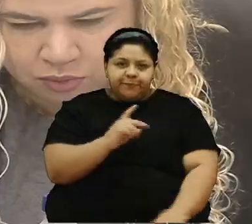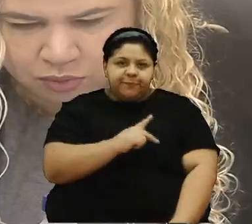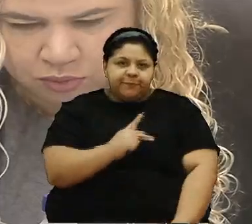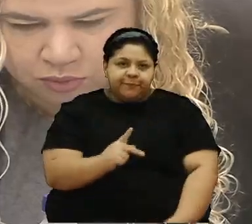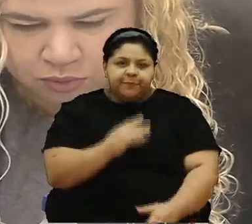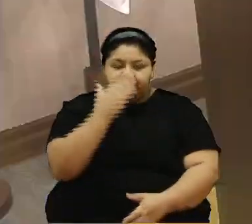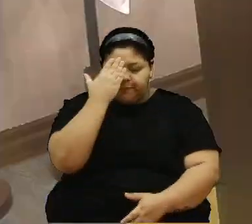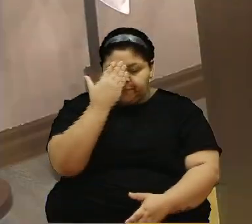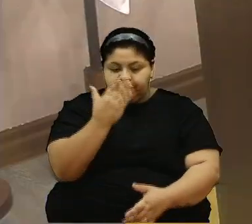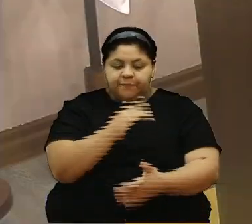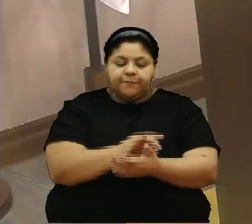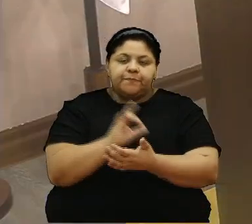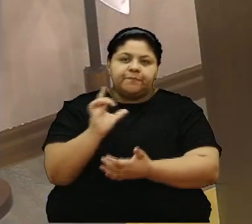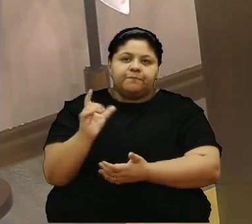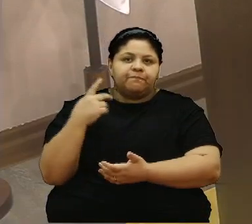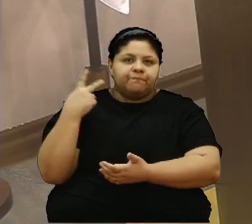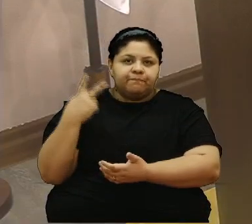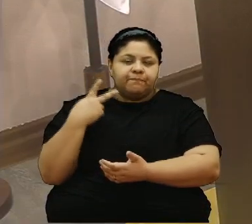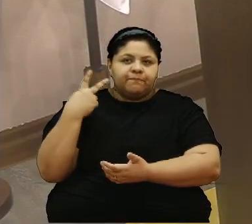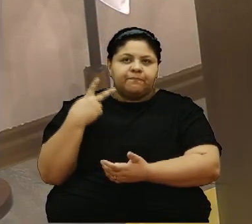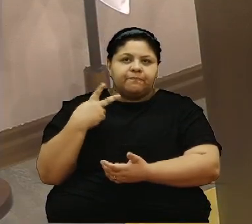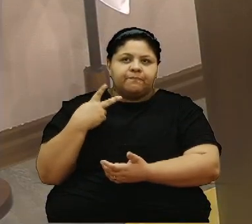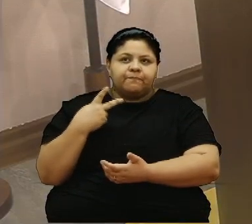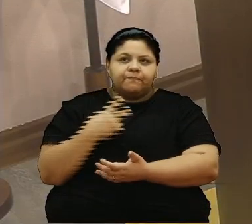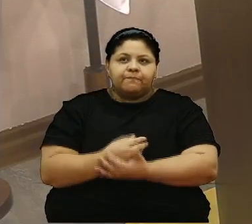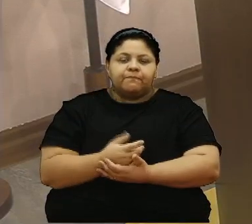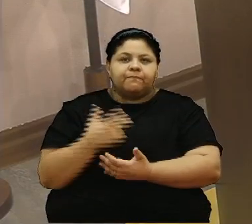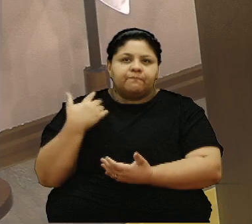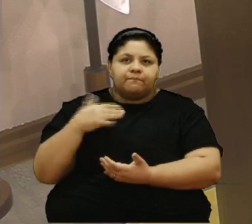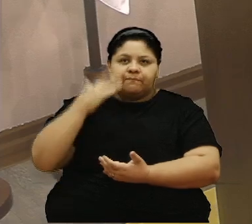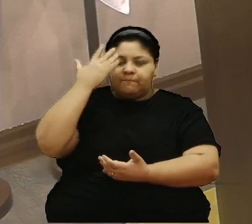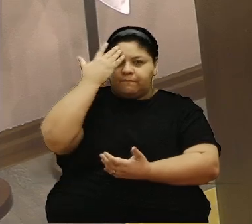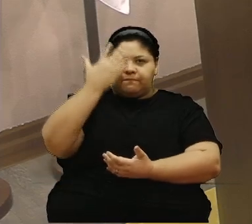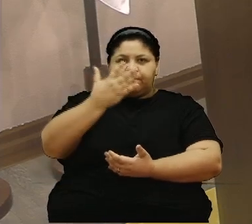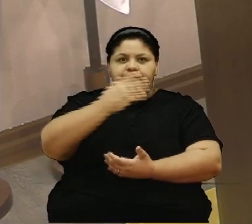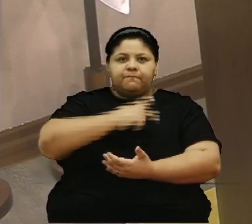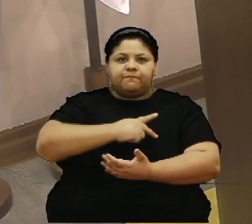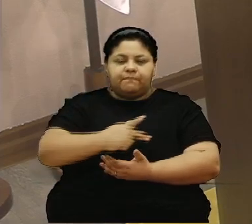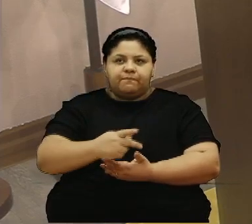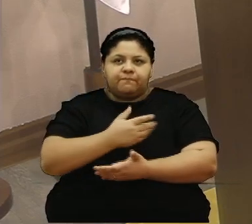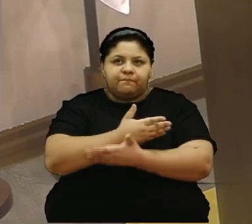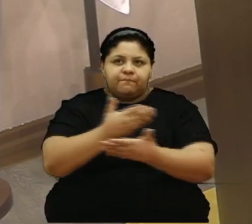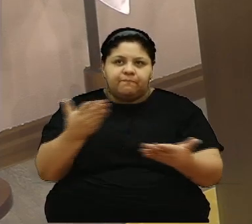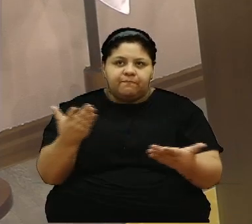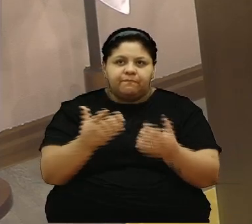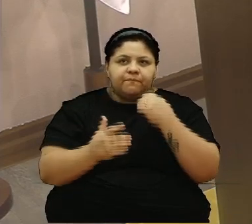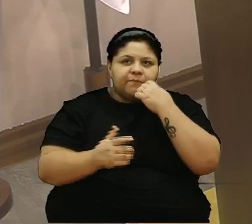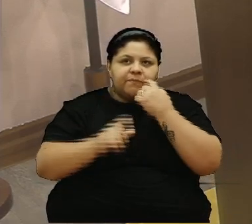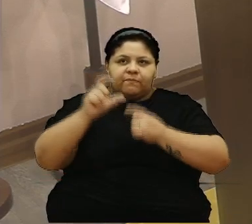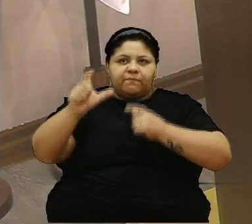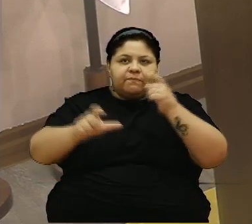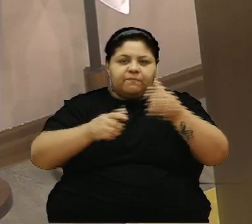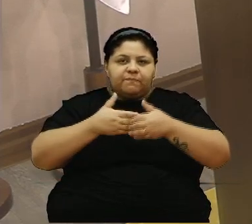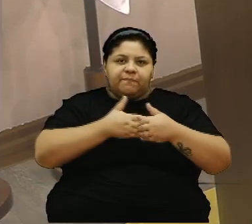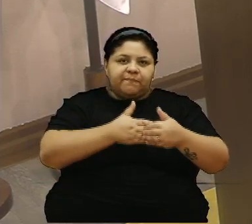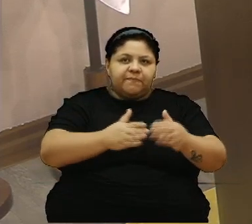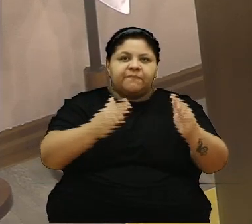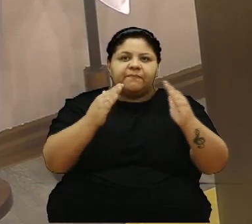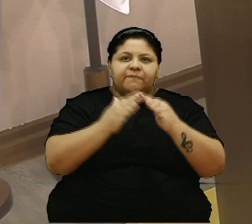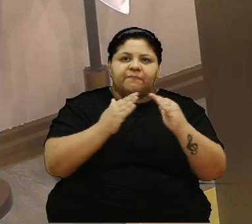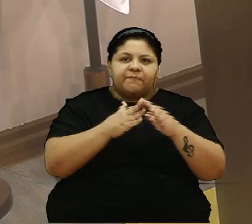presidente. Obrigado. Com a palavra, a vereadora Andressa Marques. Obrigada, senhor presidente, nobres colegas, as pessoas que nos acompanham daqui de